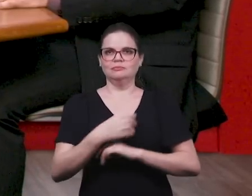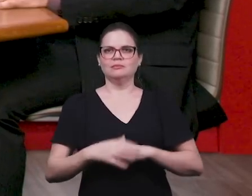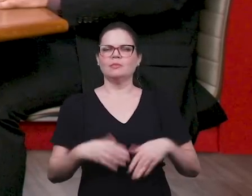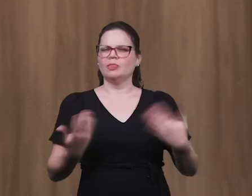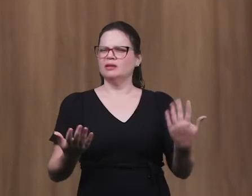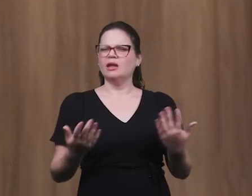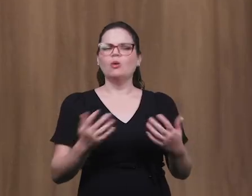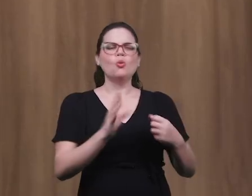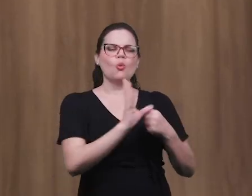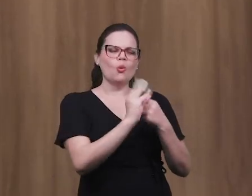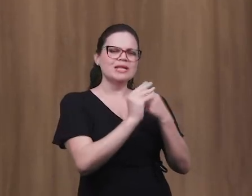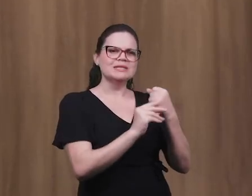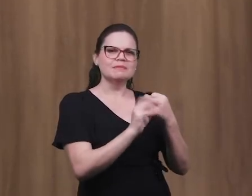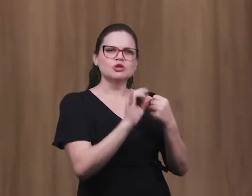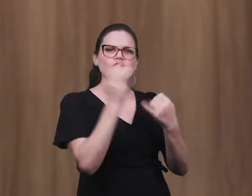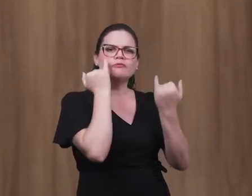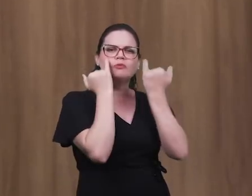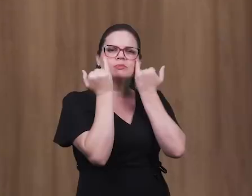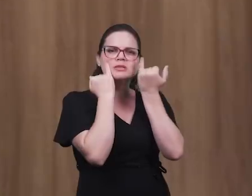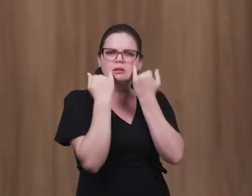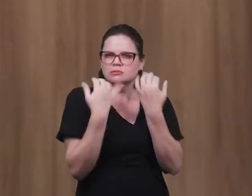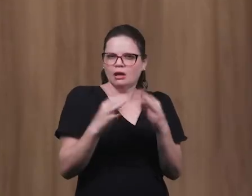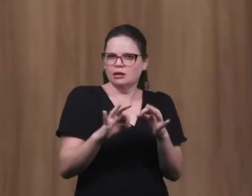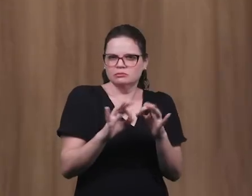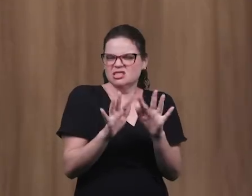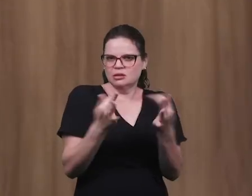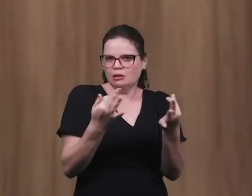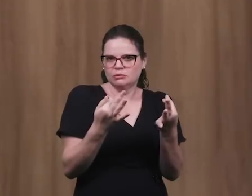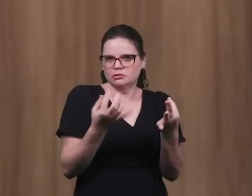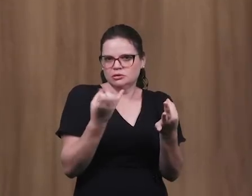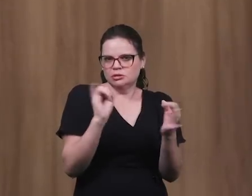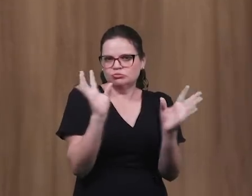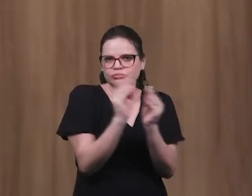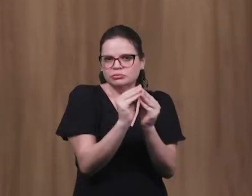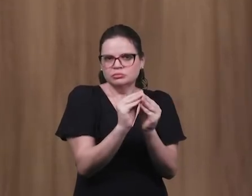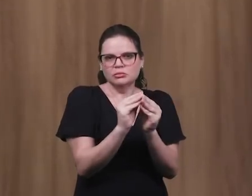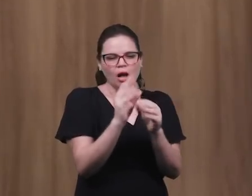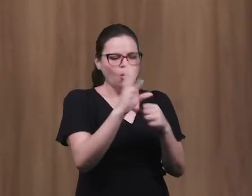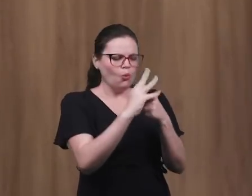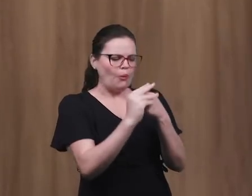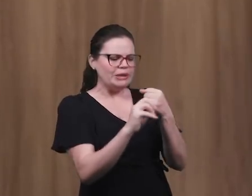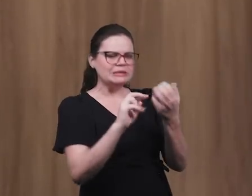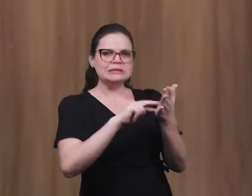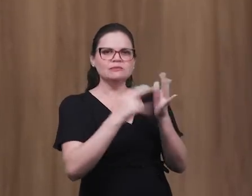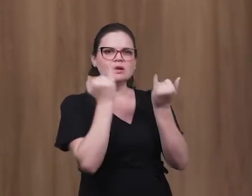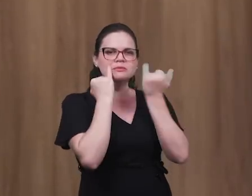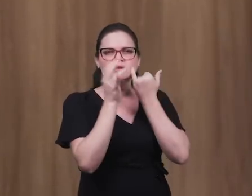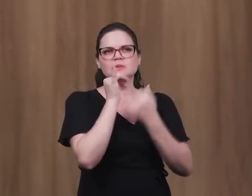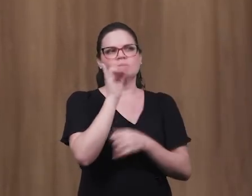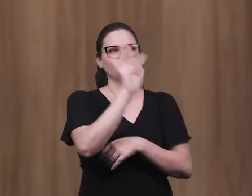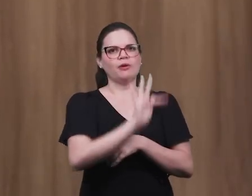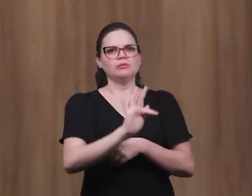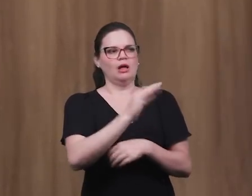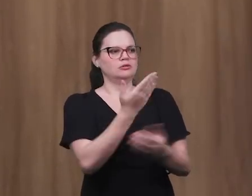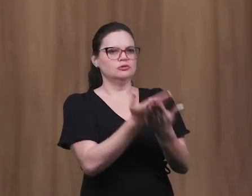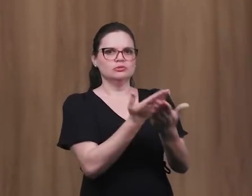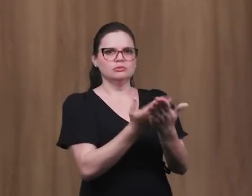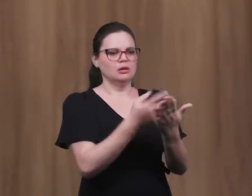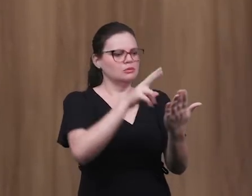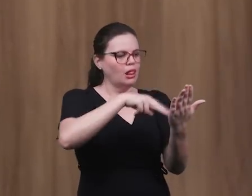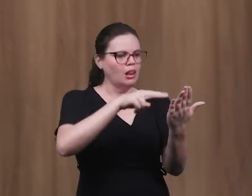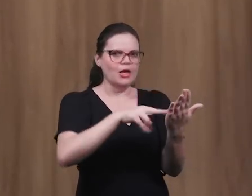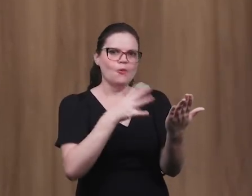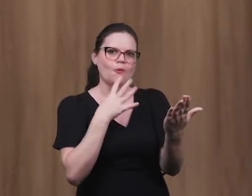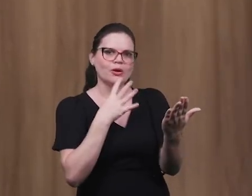conhecimento é uma mera informação. As pessoas podem buscar o conhecimento numa faculdade, nos estudos, no